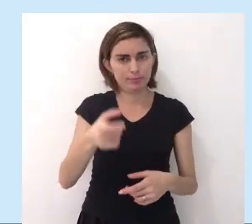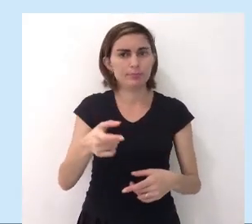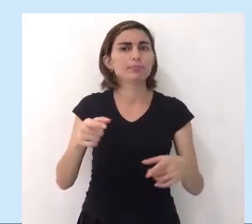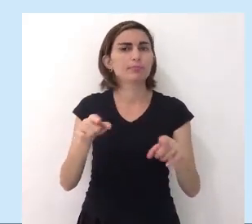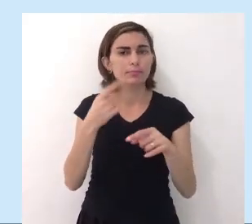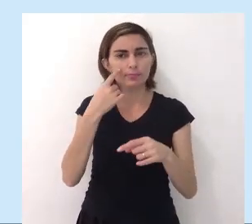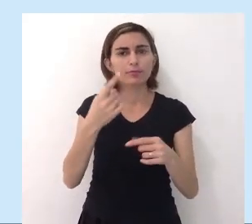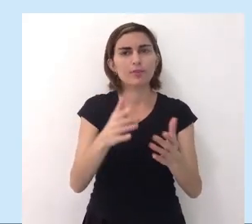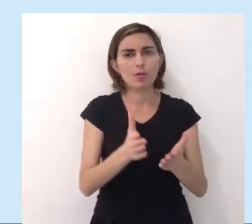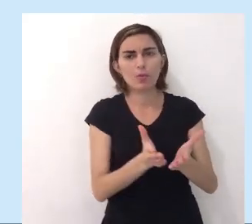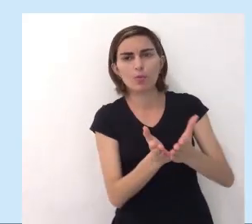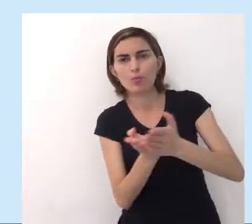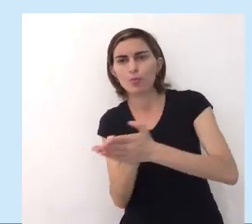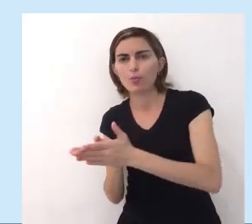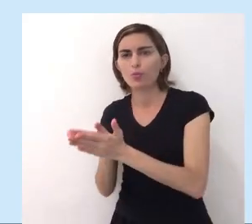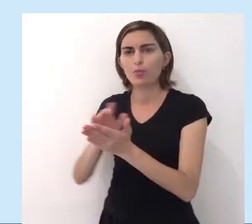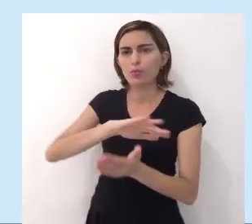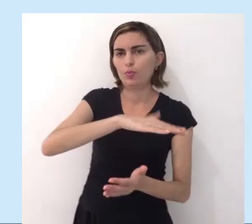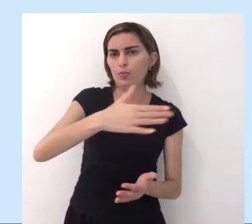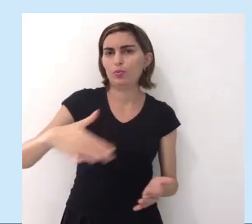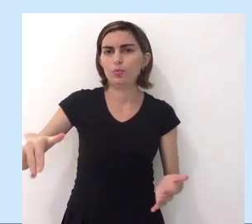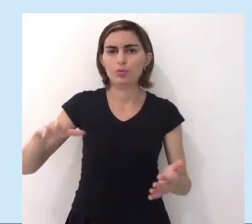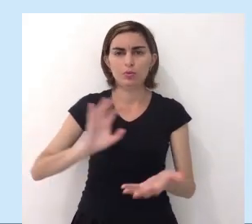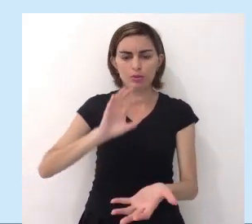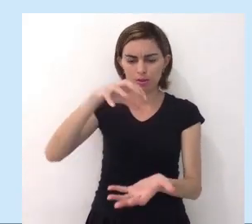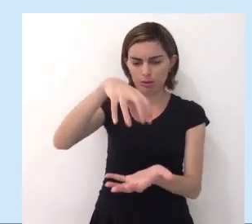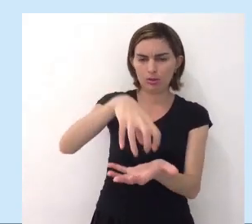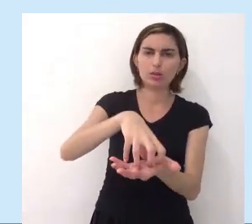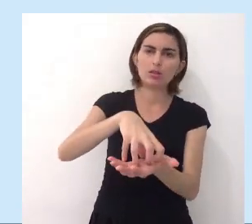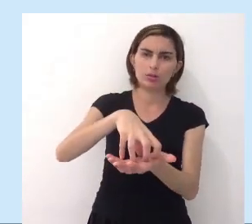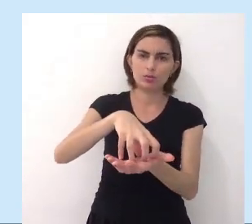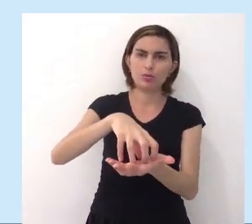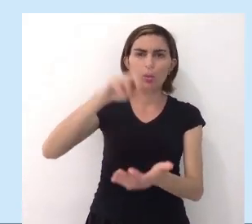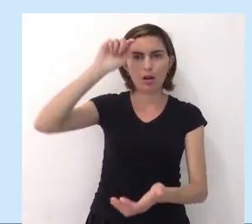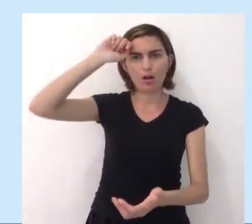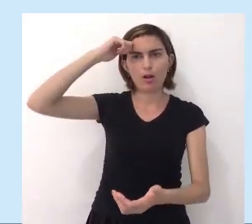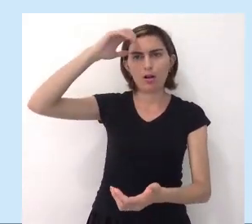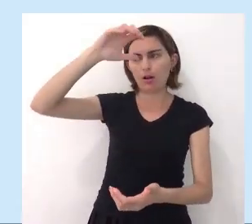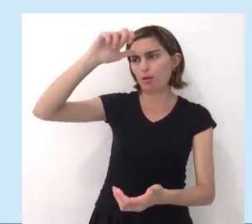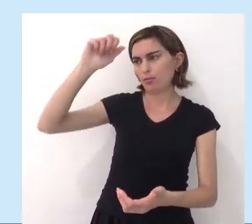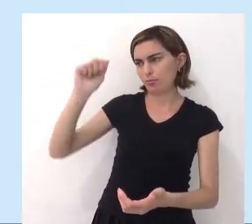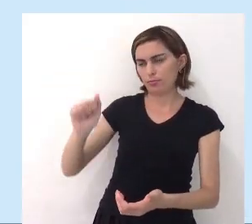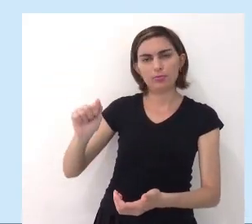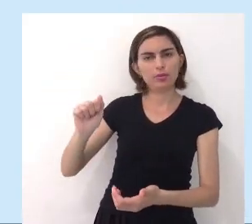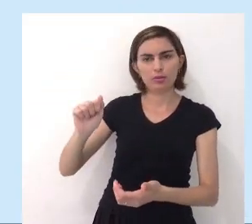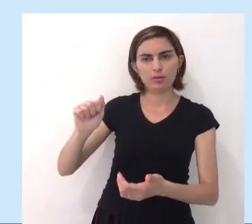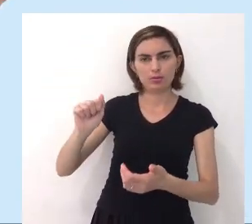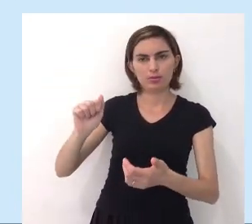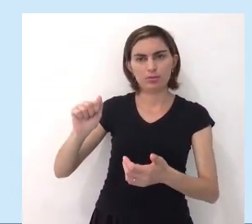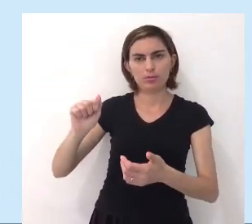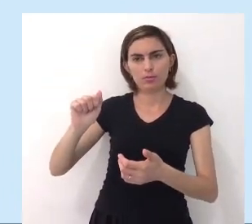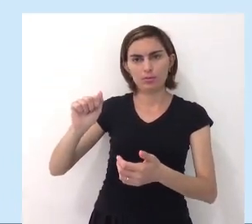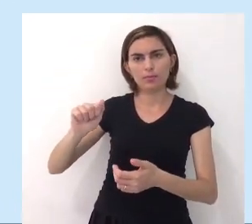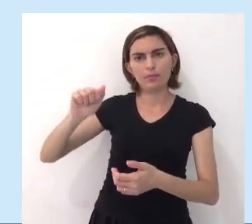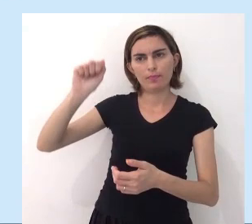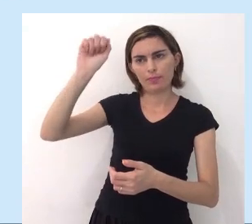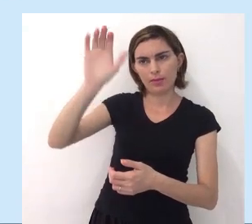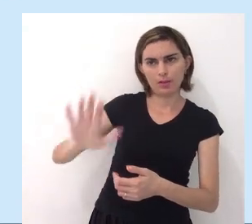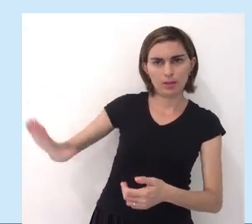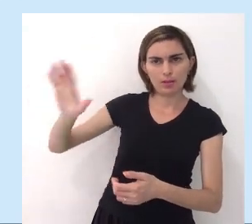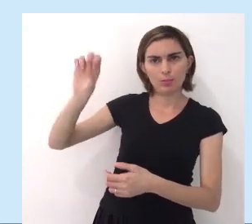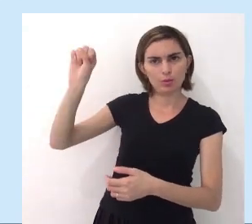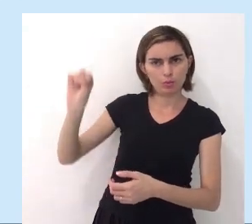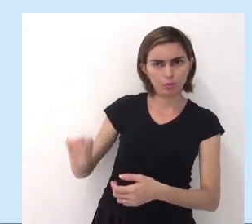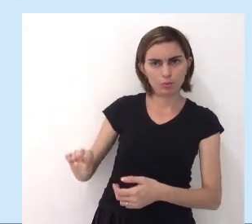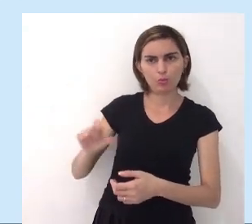gente ver esse negócio de correntes marinhas, né? Porque no centro ali, entre África, tá? E América do Sul, a gente vai ter